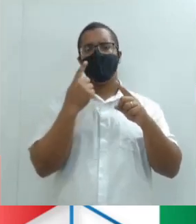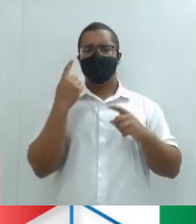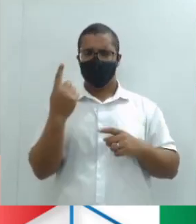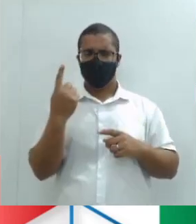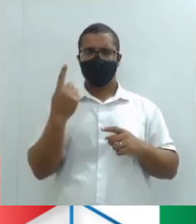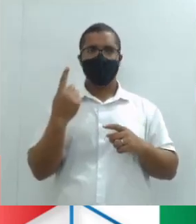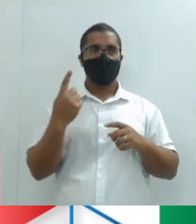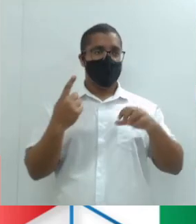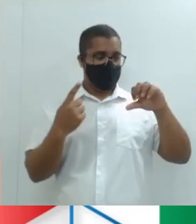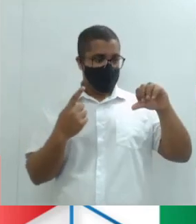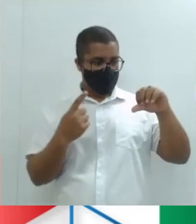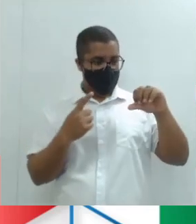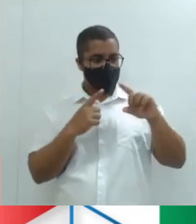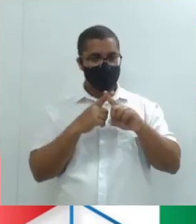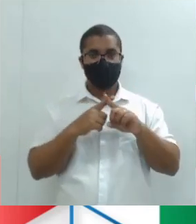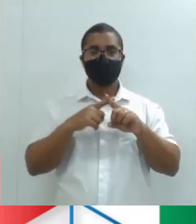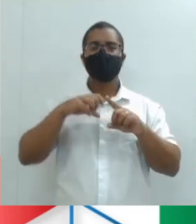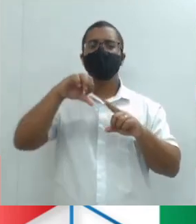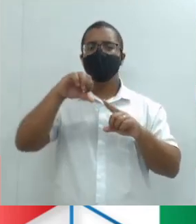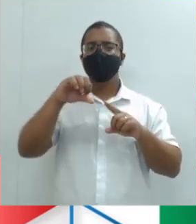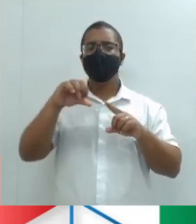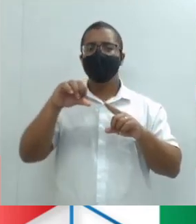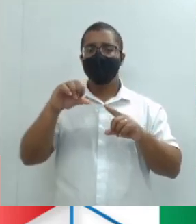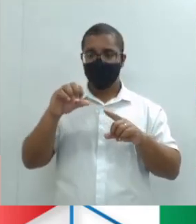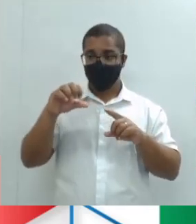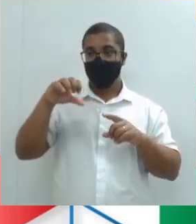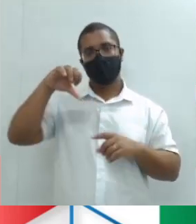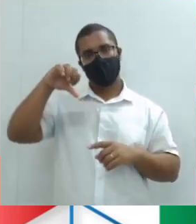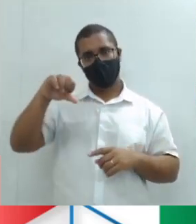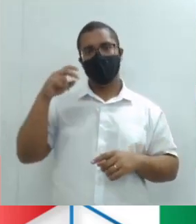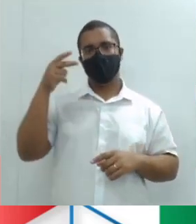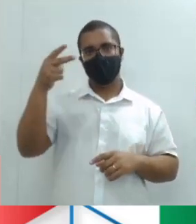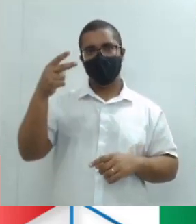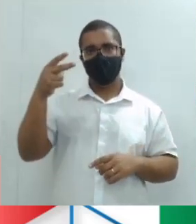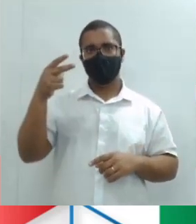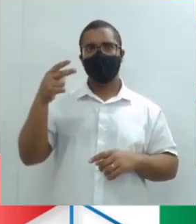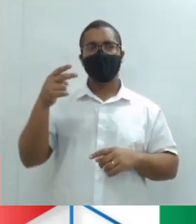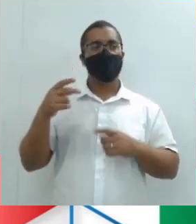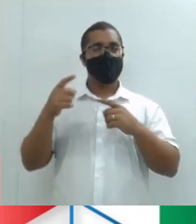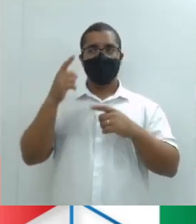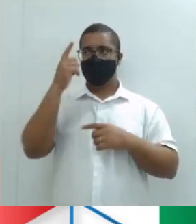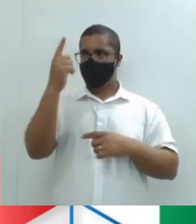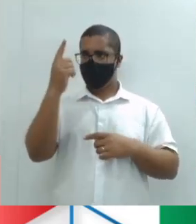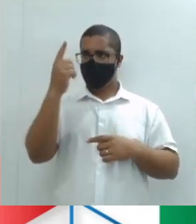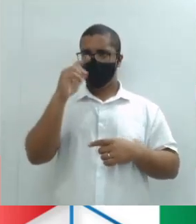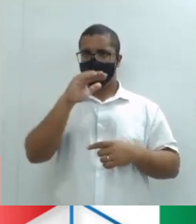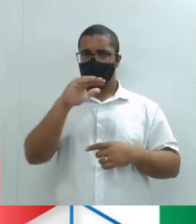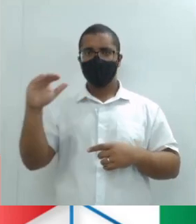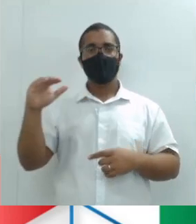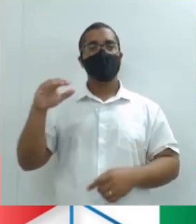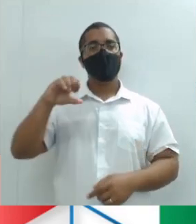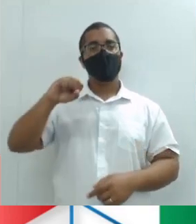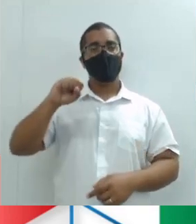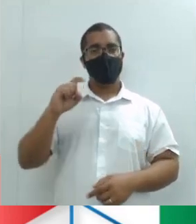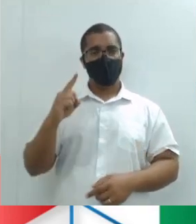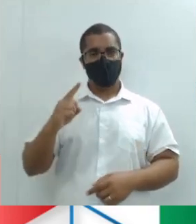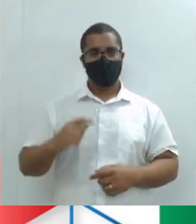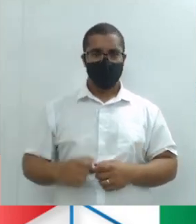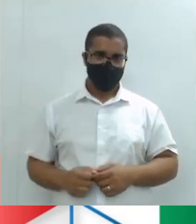9, 9 ao quadrado, que é, quanto é 9 vezes 9? Isso, vai dar 1 sobre 81. Essa é a resposta